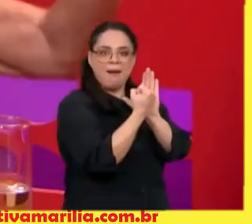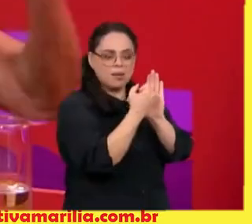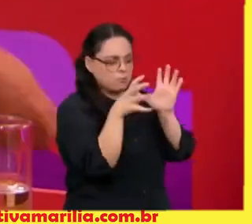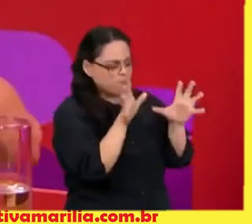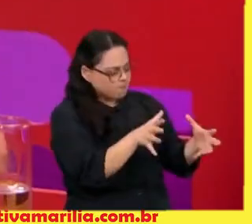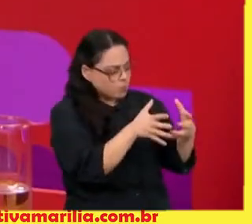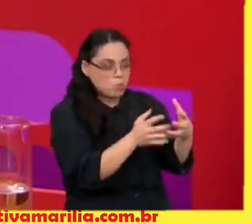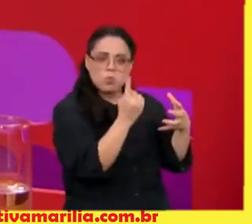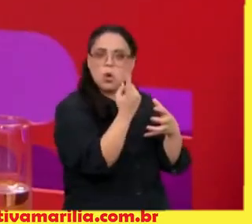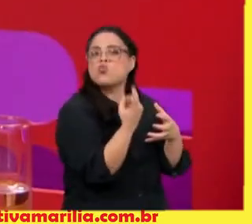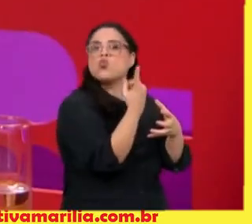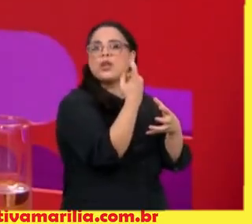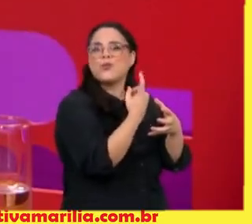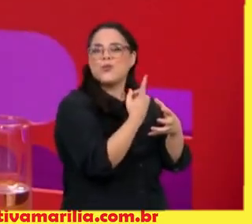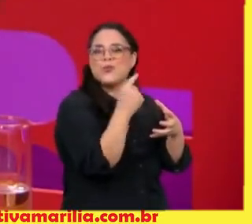uma